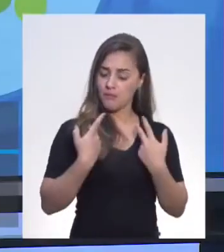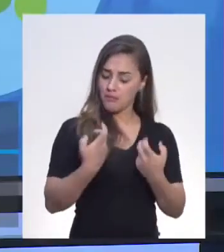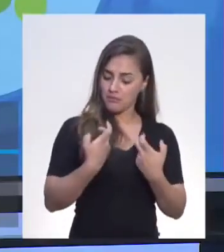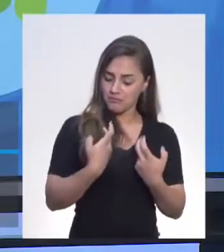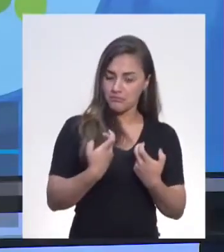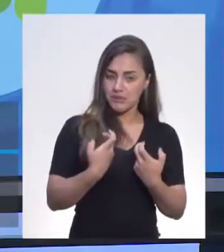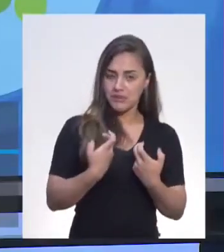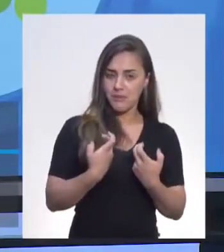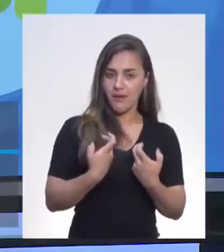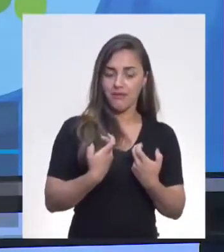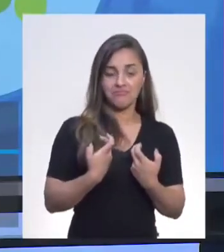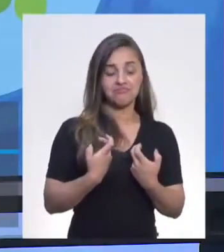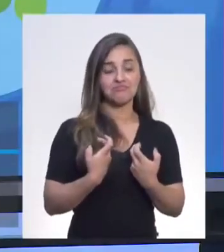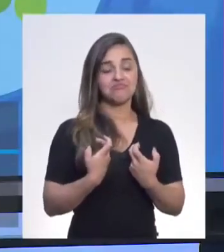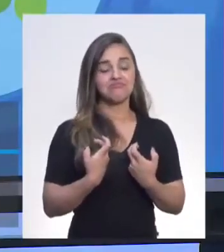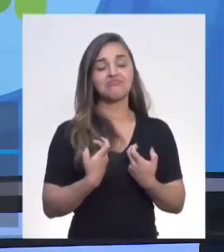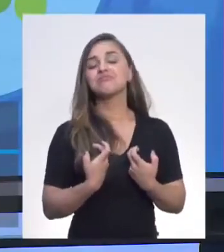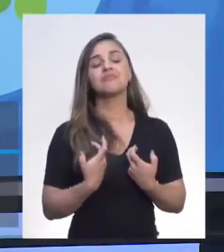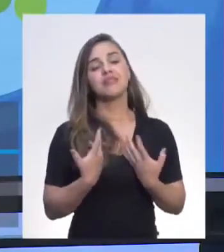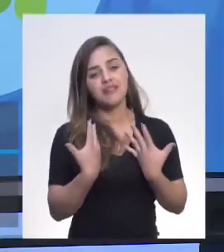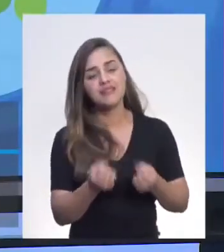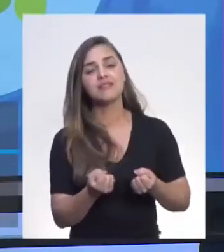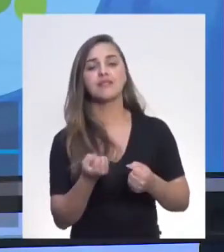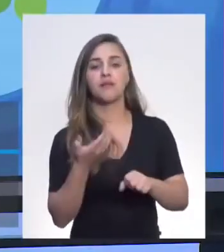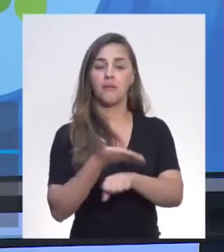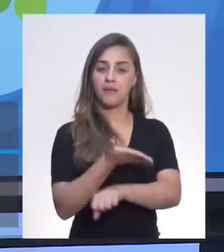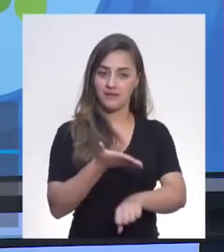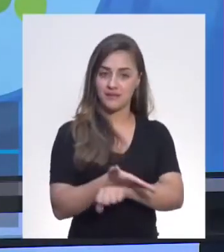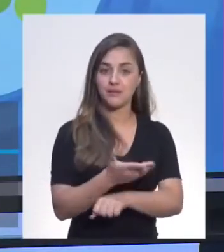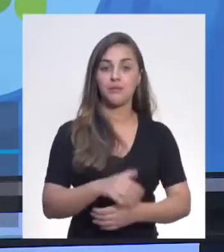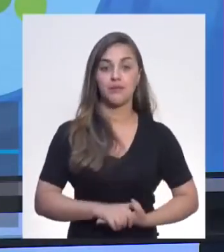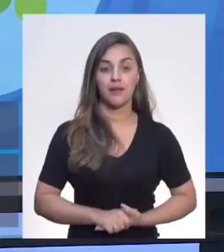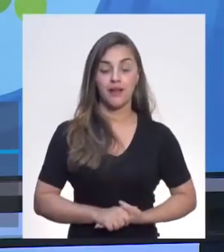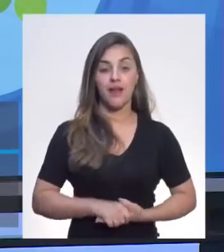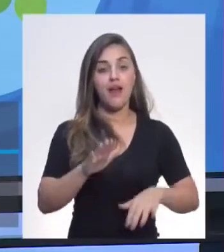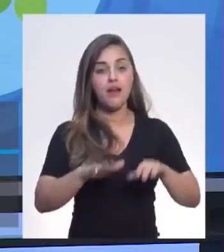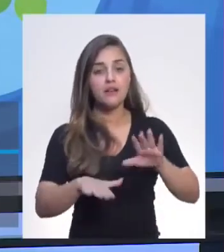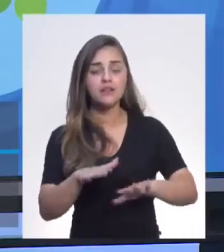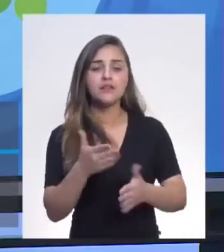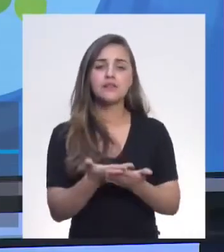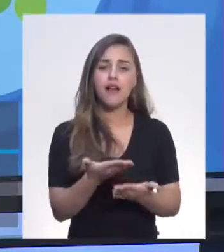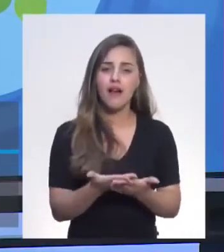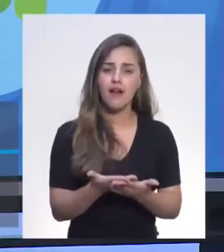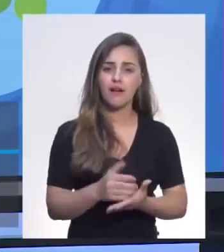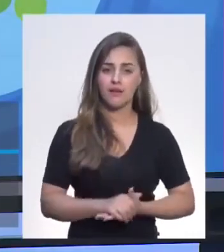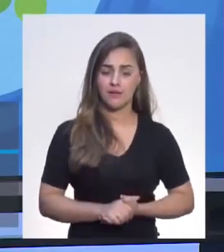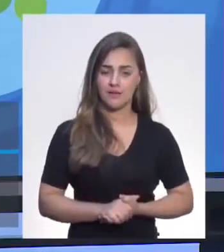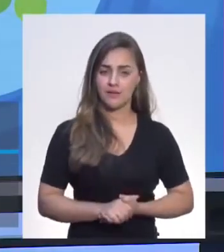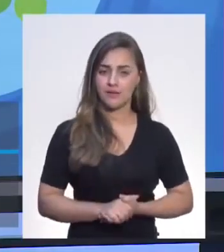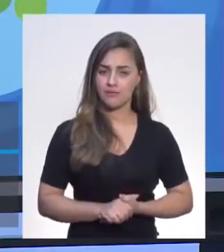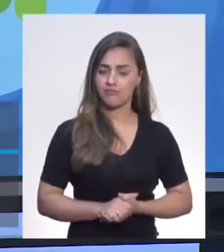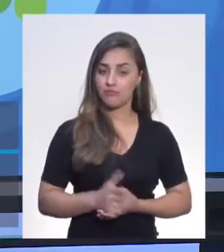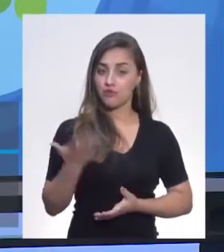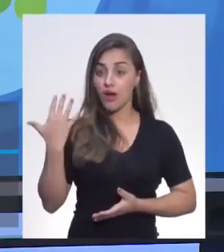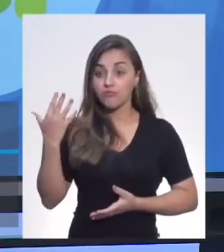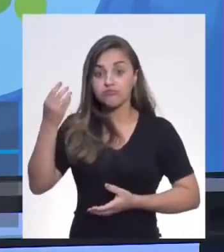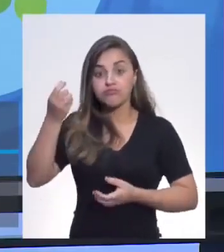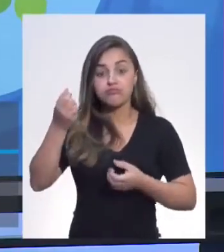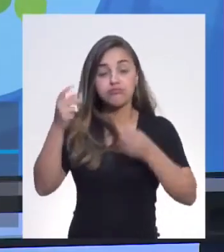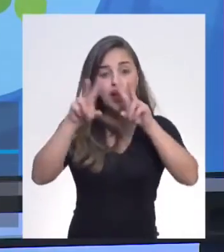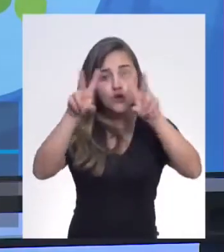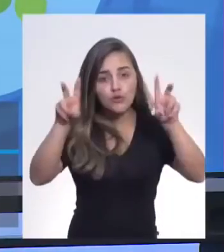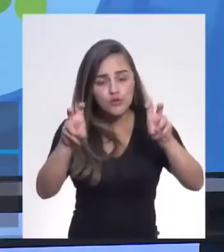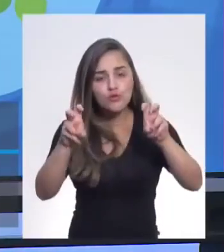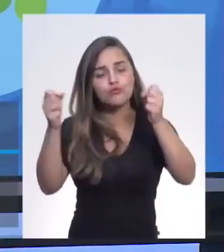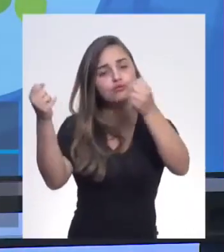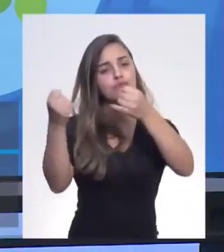ver pertencente. Como a gente já tinha falado em outras aulas, mas revisitando, para mim, sempre foi muito fácil